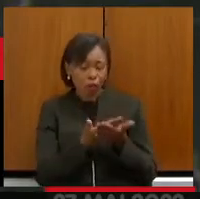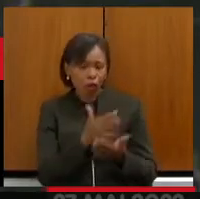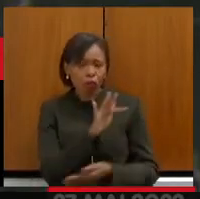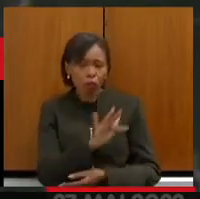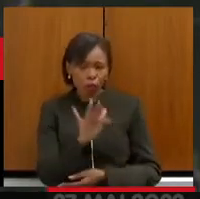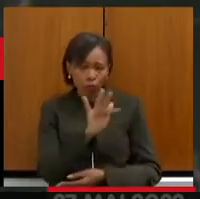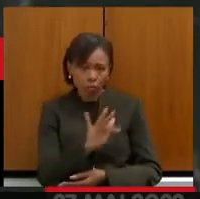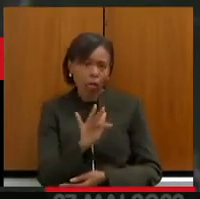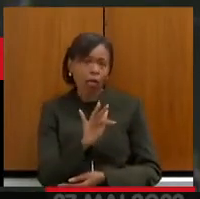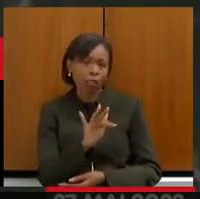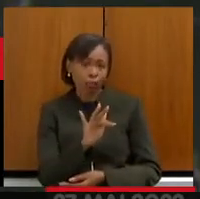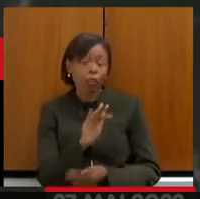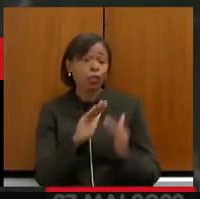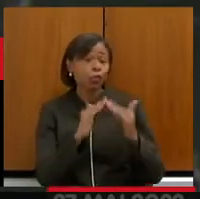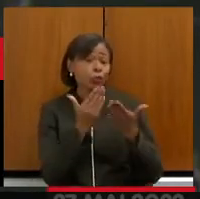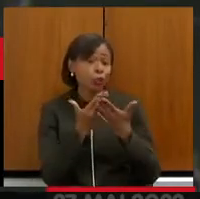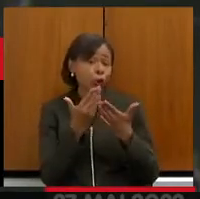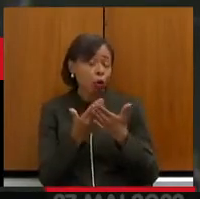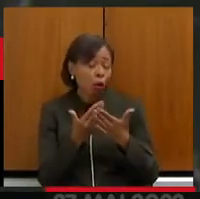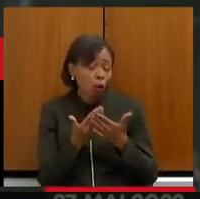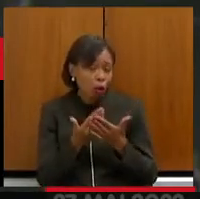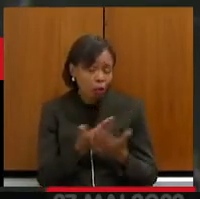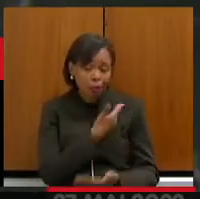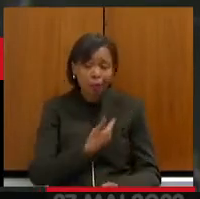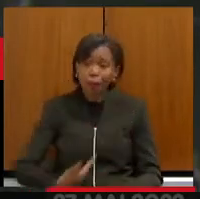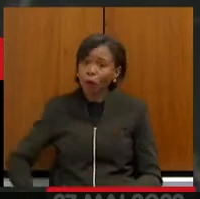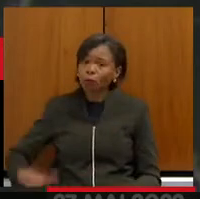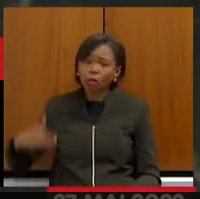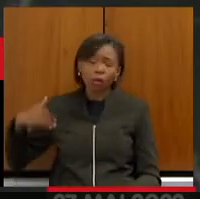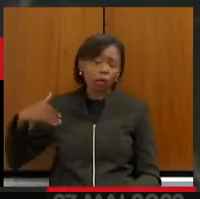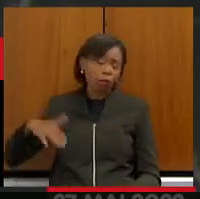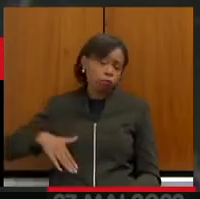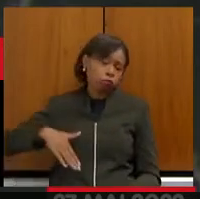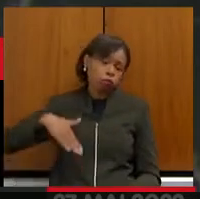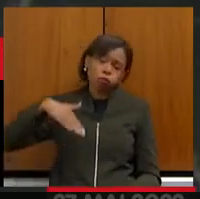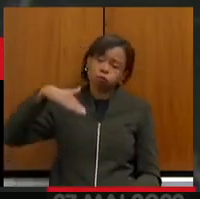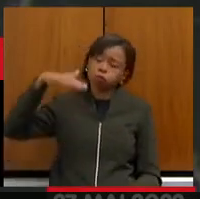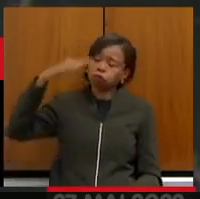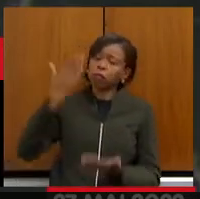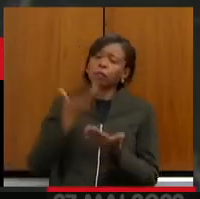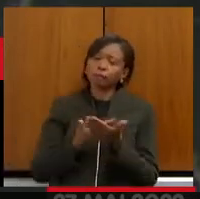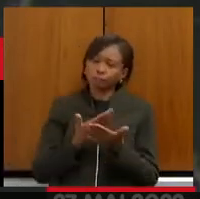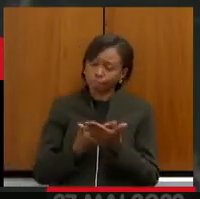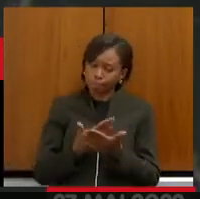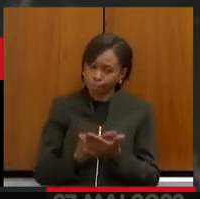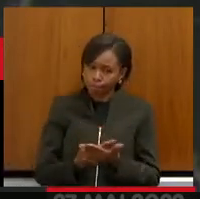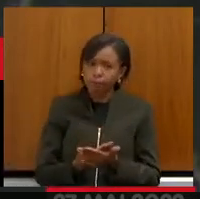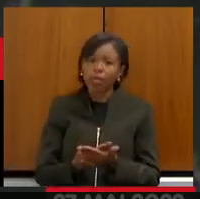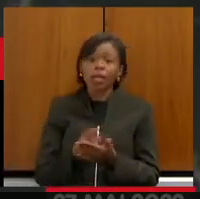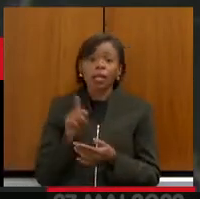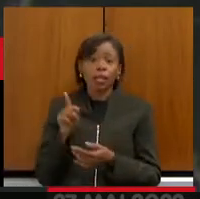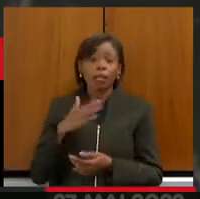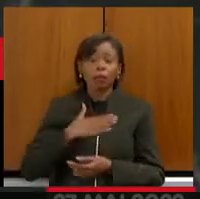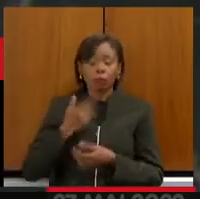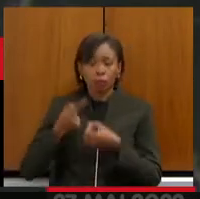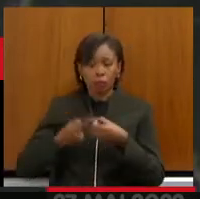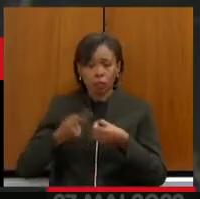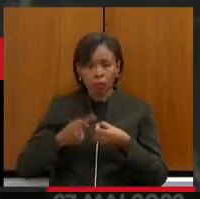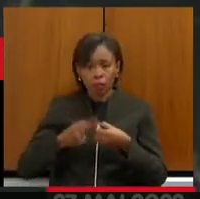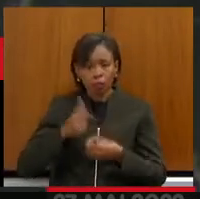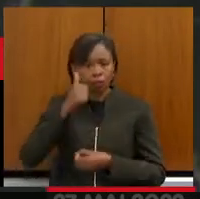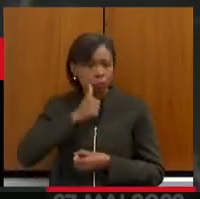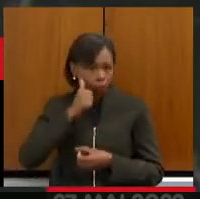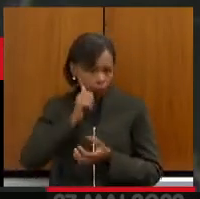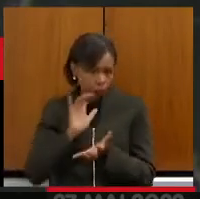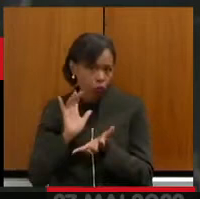aluna da escola pública a minha vida inteira e para quem está me assistindo na minha cidade para as meninas jovens do